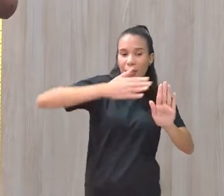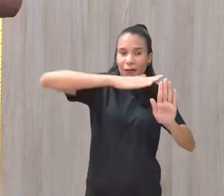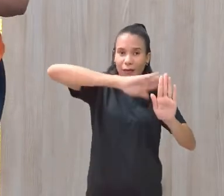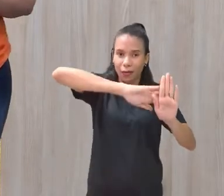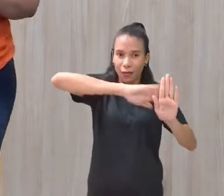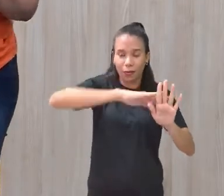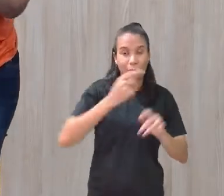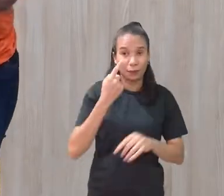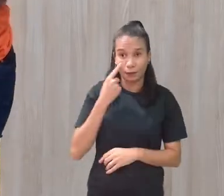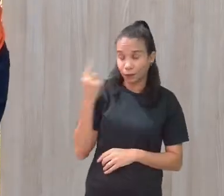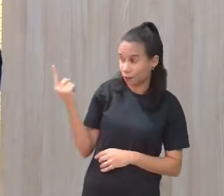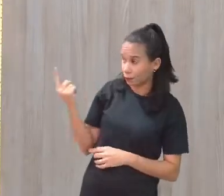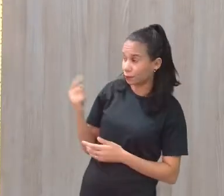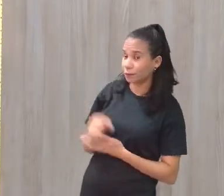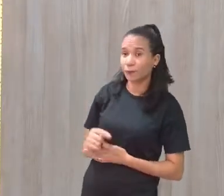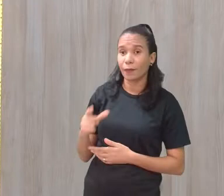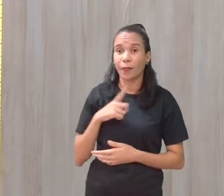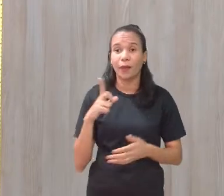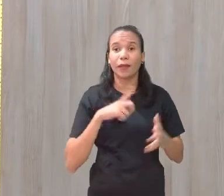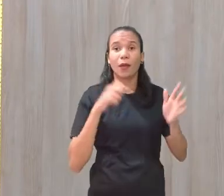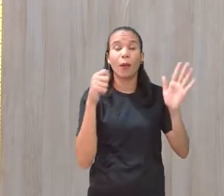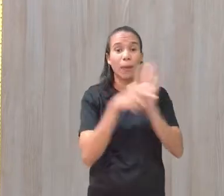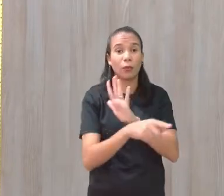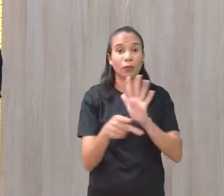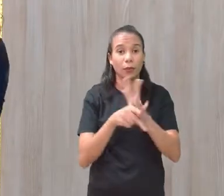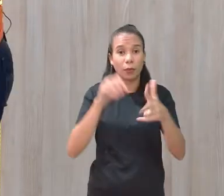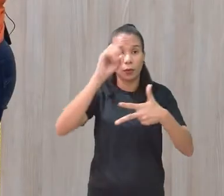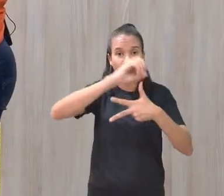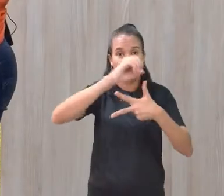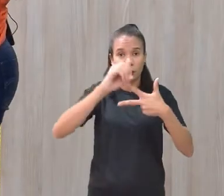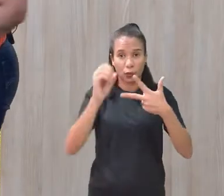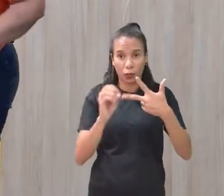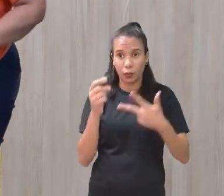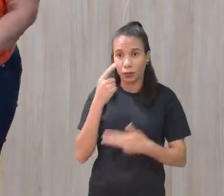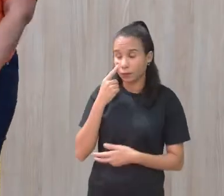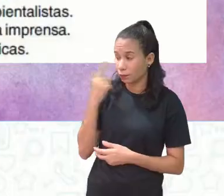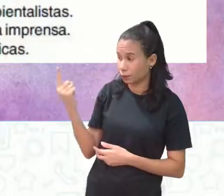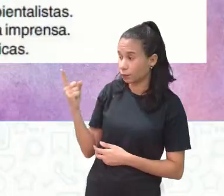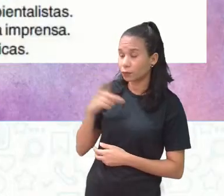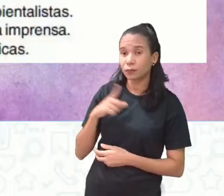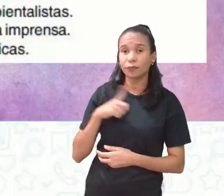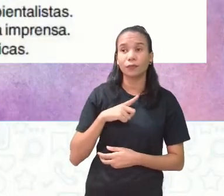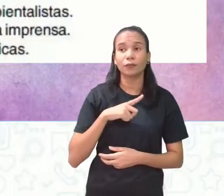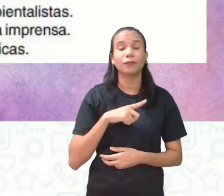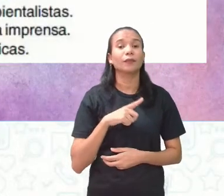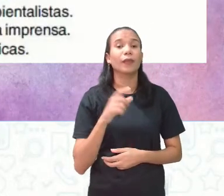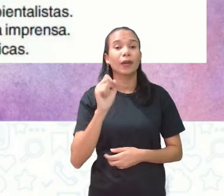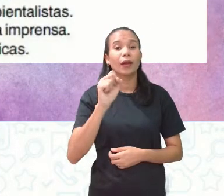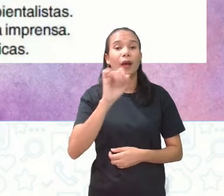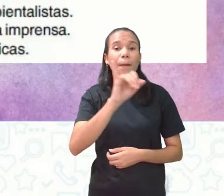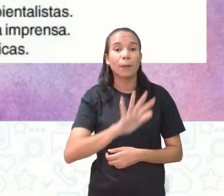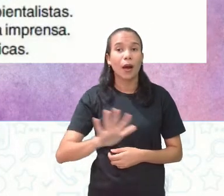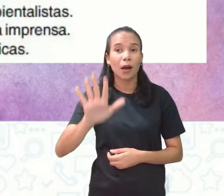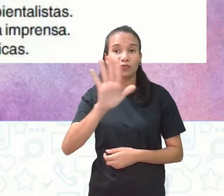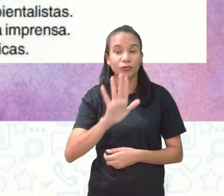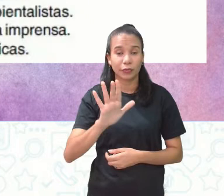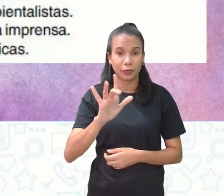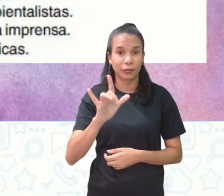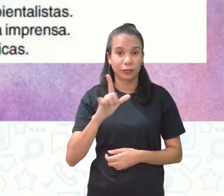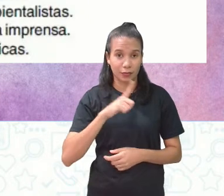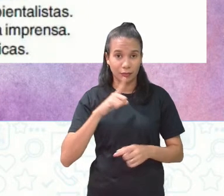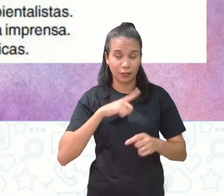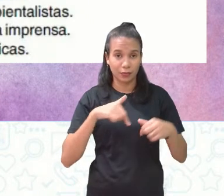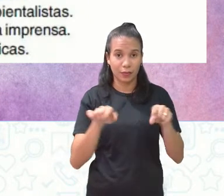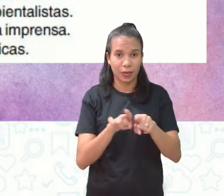inferência. Bora lá. Olha, eu trouxe uma questão para vocês do Enem. Olha aqui. A gente tem uma charge, que aí temos